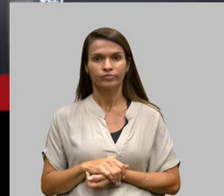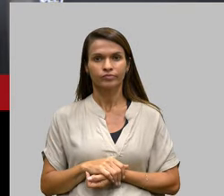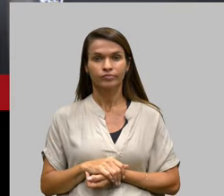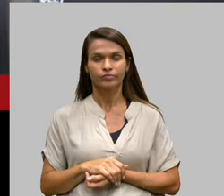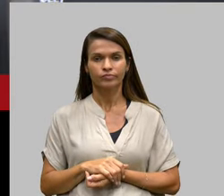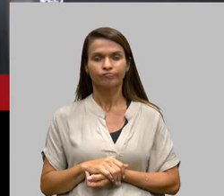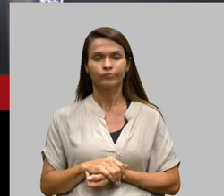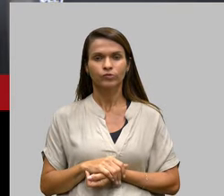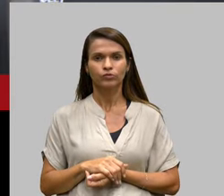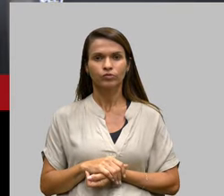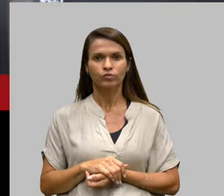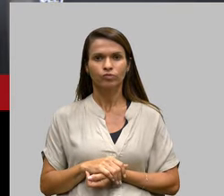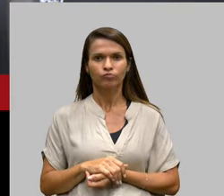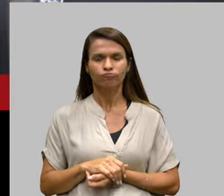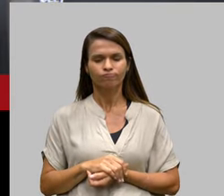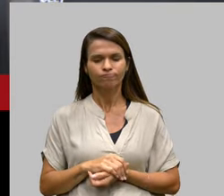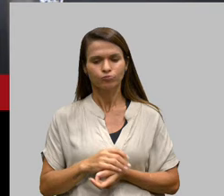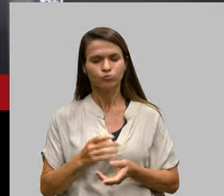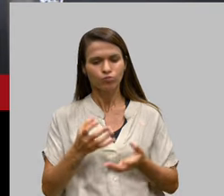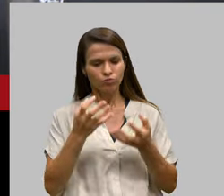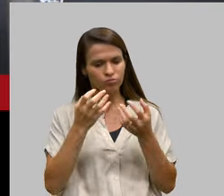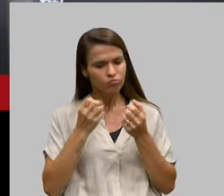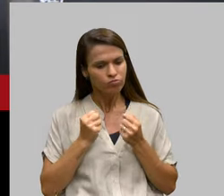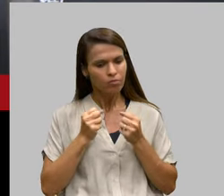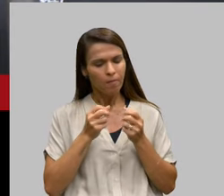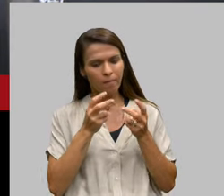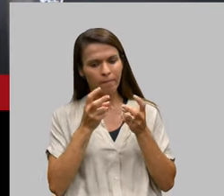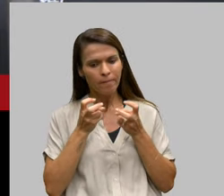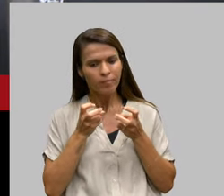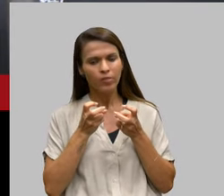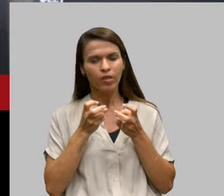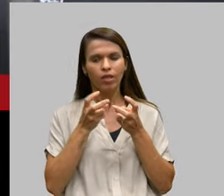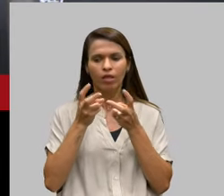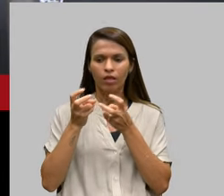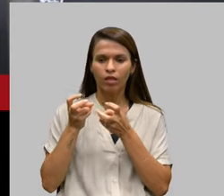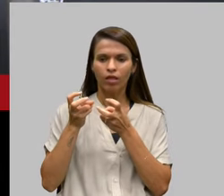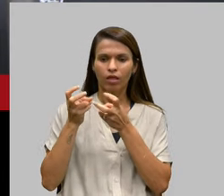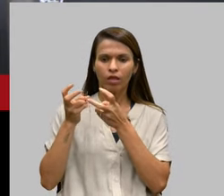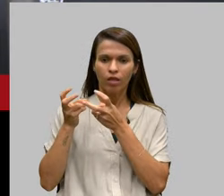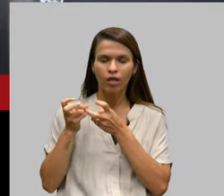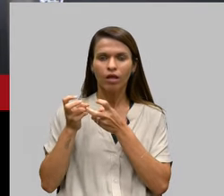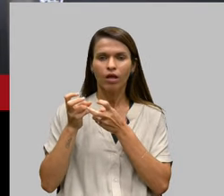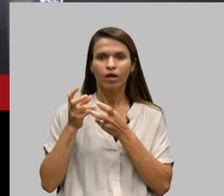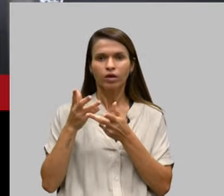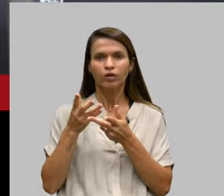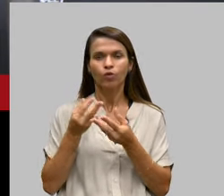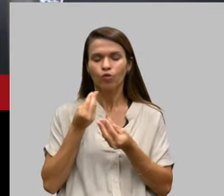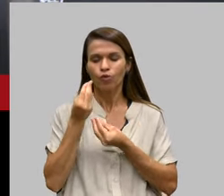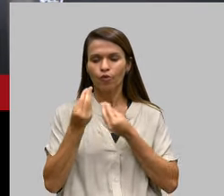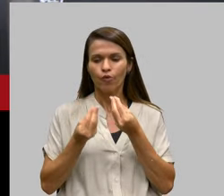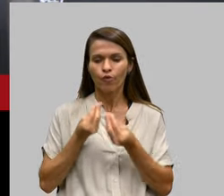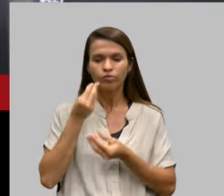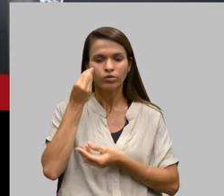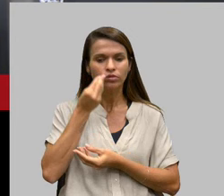avaliou todo um cenário de vida para que escolhesse seguir determinada carreira e